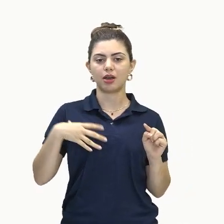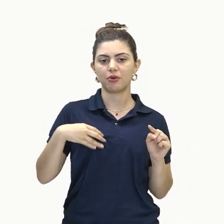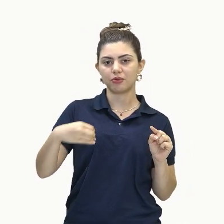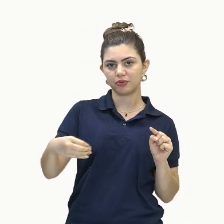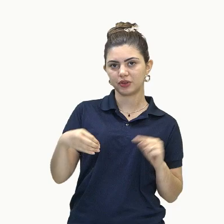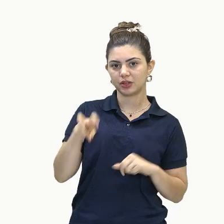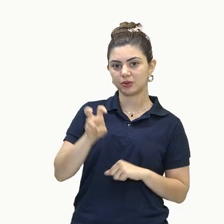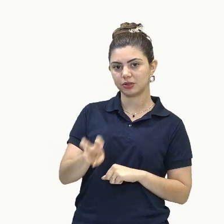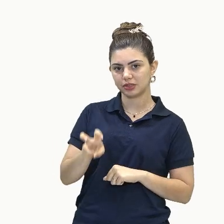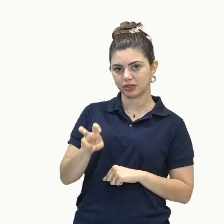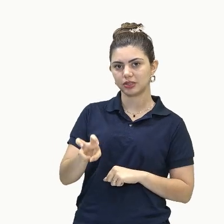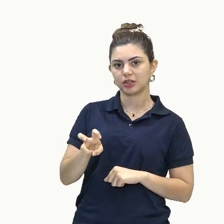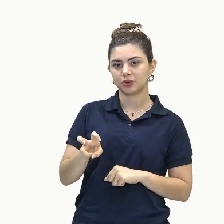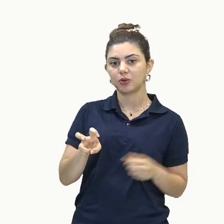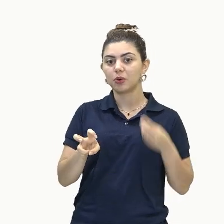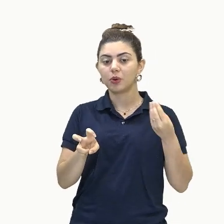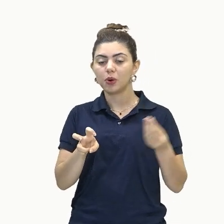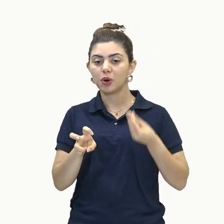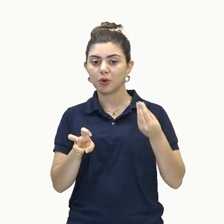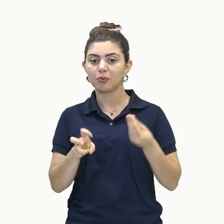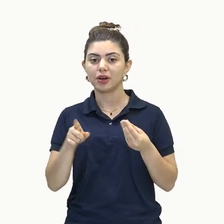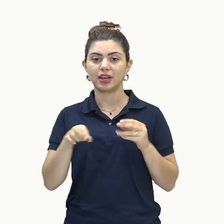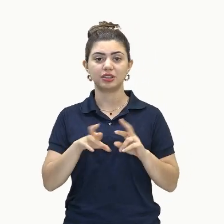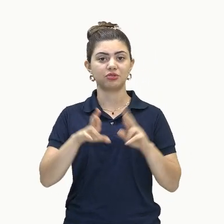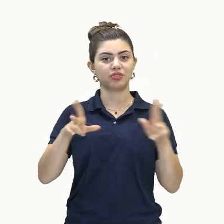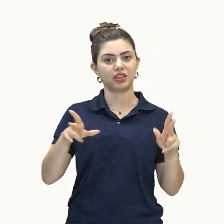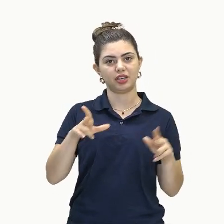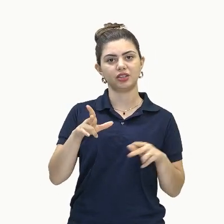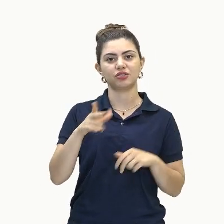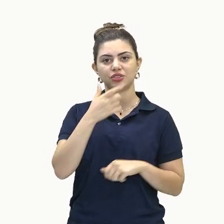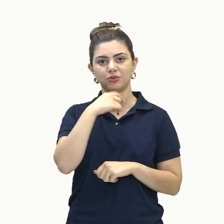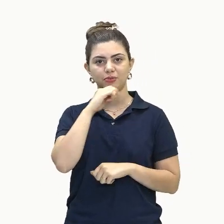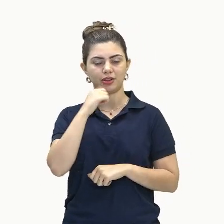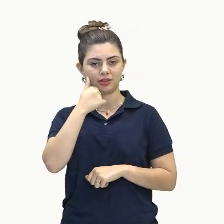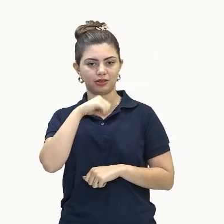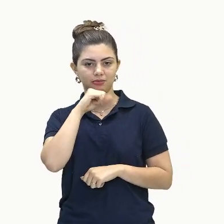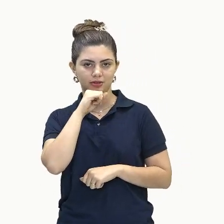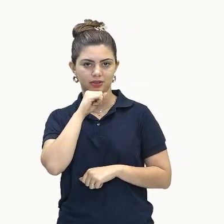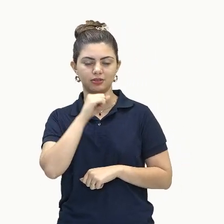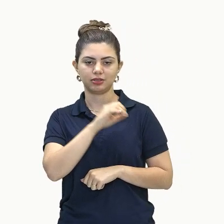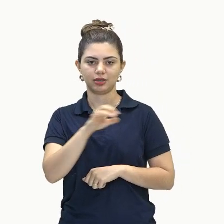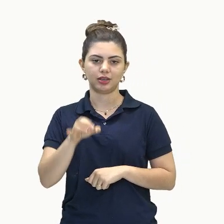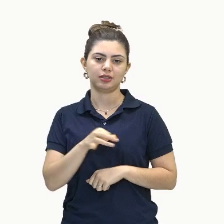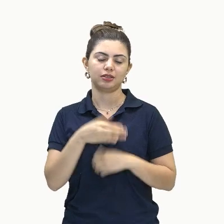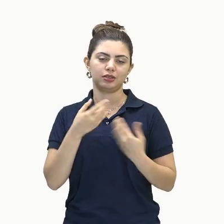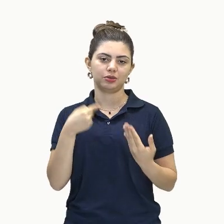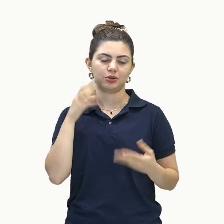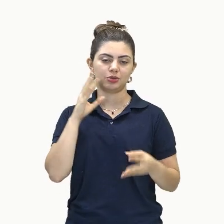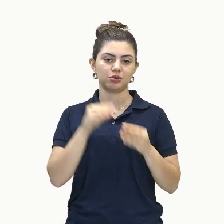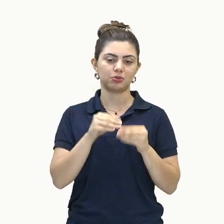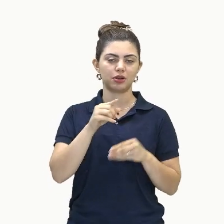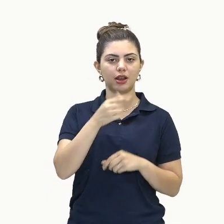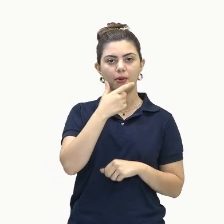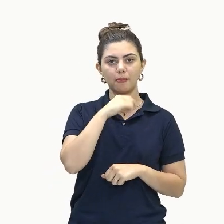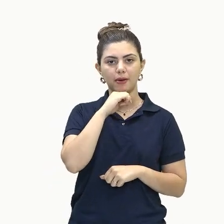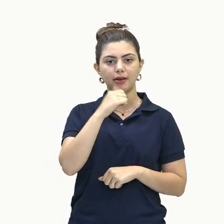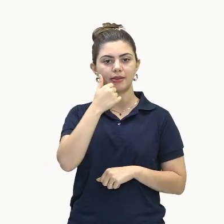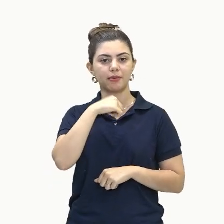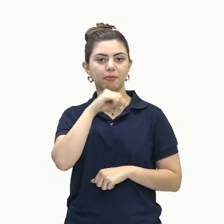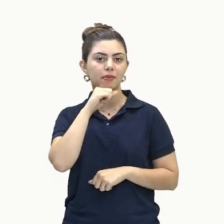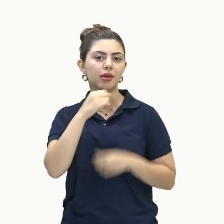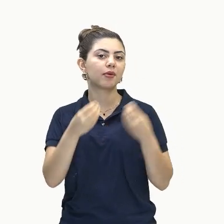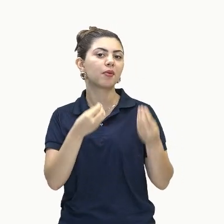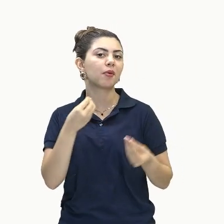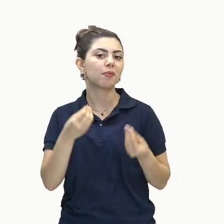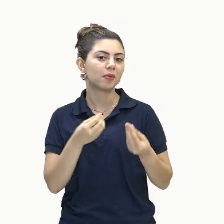indivíduo 5 da segunda geração, ele é diferente dos pais. Portanto, isso aí nos diz que os pais, eles são o quê?